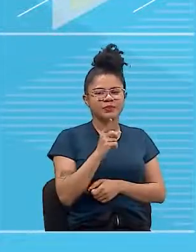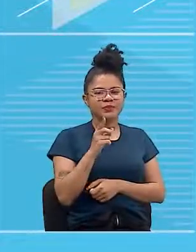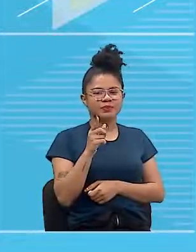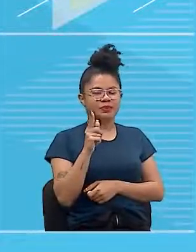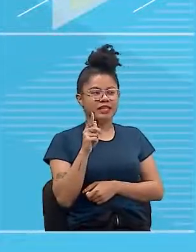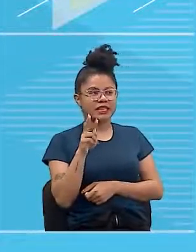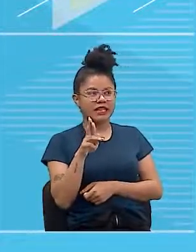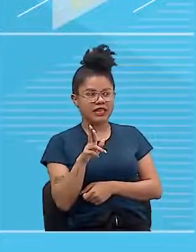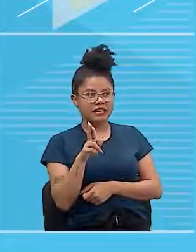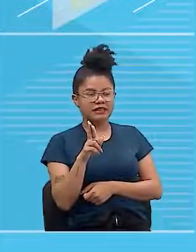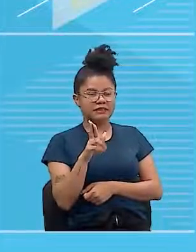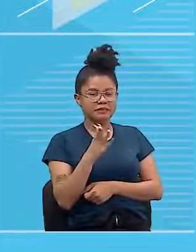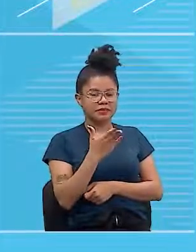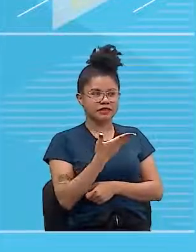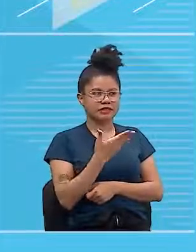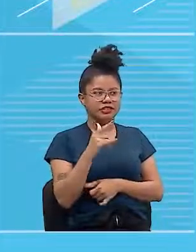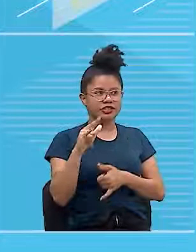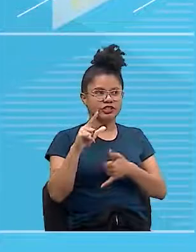lipídio